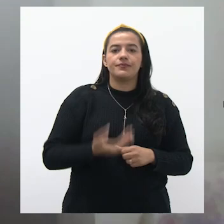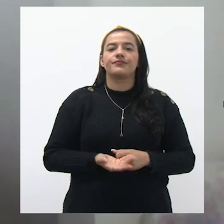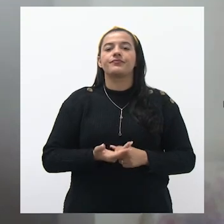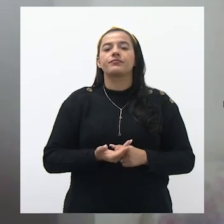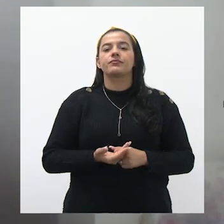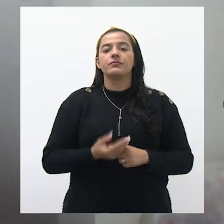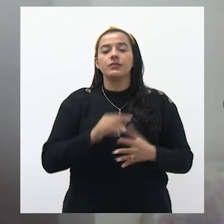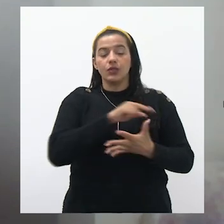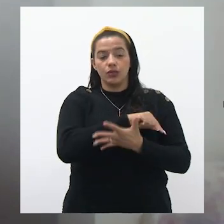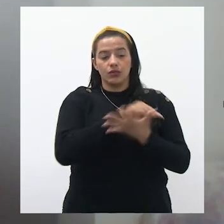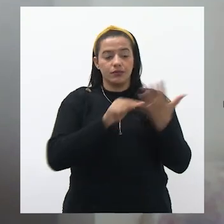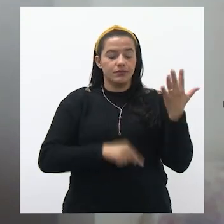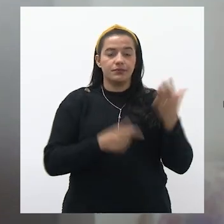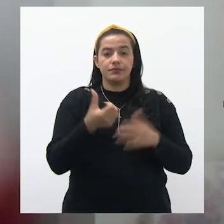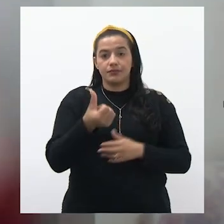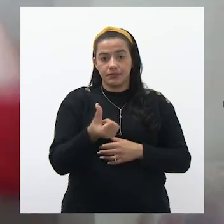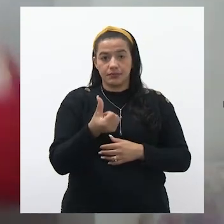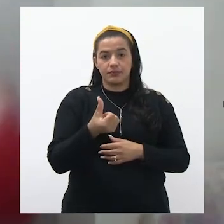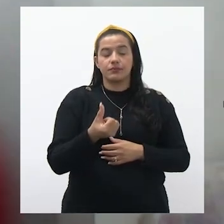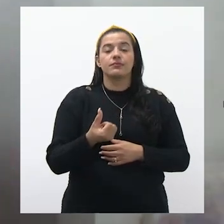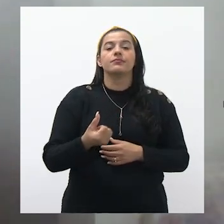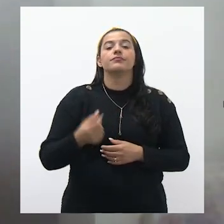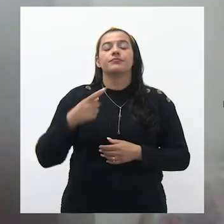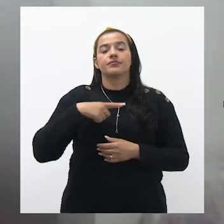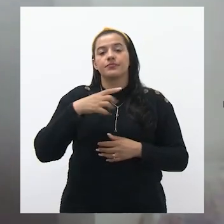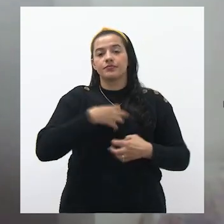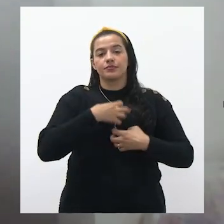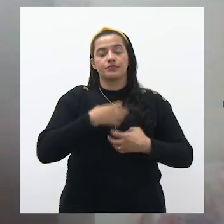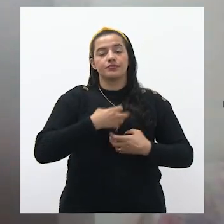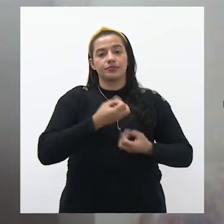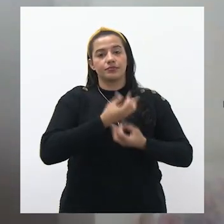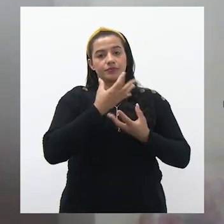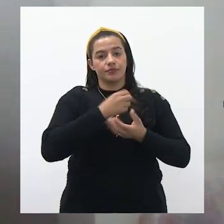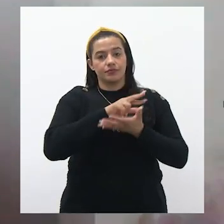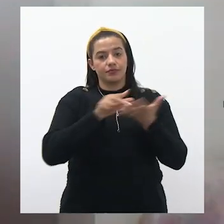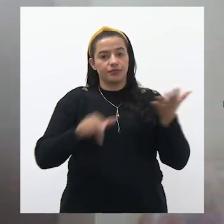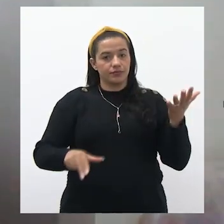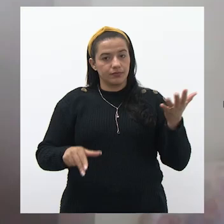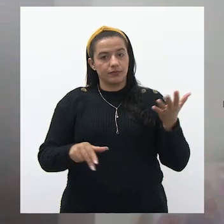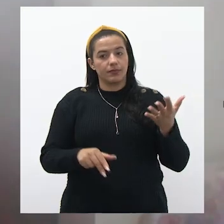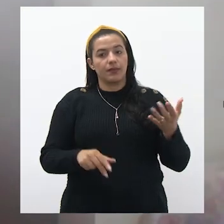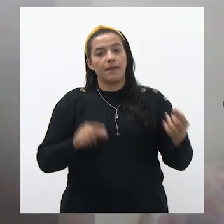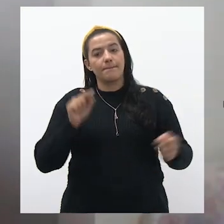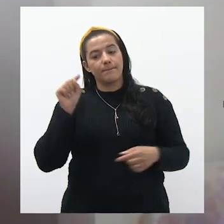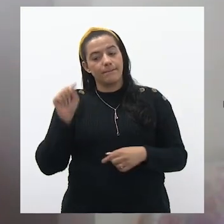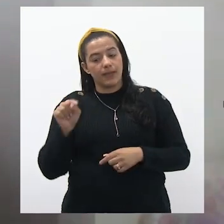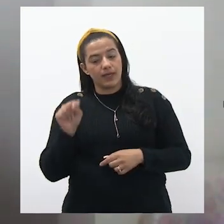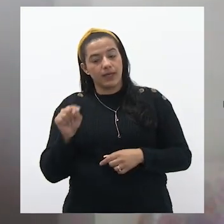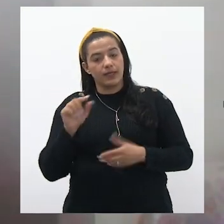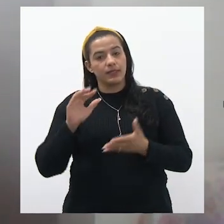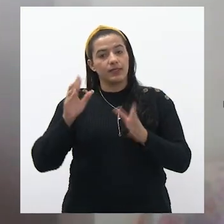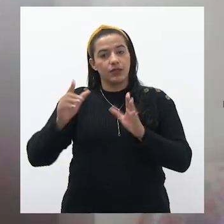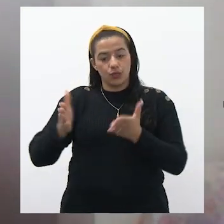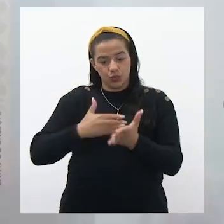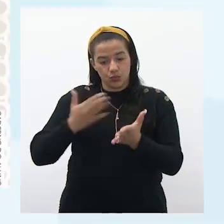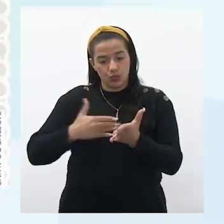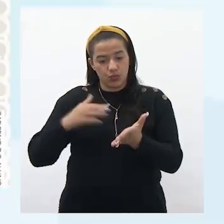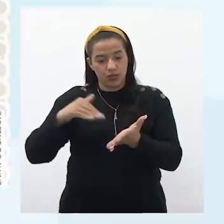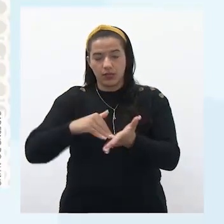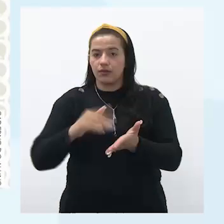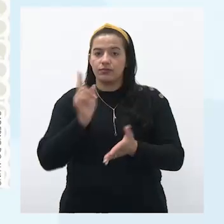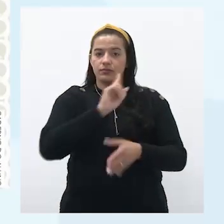de 6 competências socioemocionais, a gente vai ter essa rubrica aqui. Mas não é ali que o estudante faz o preenchimento